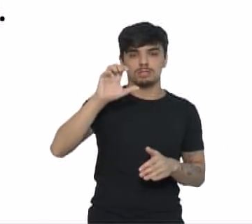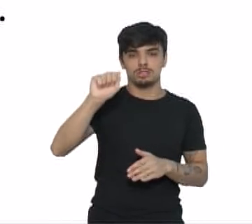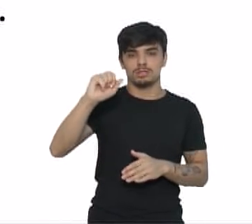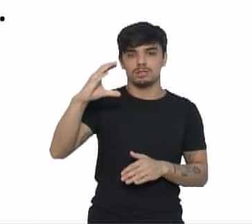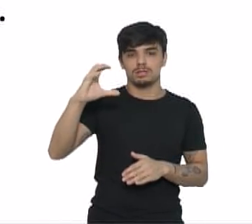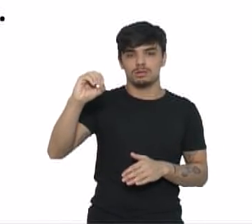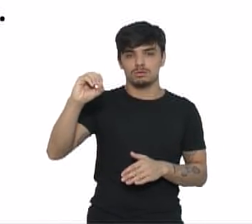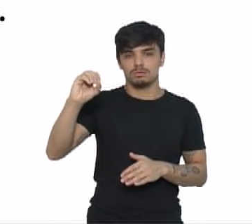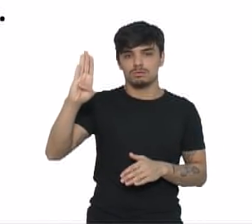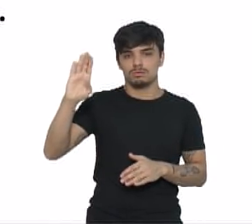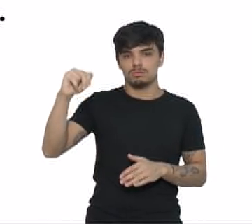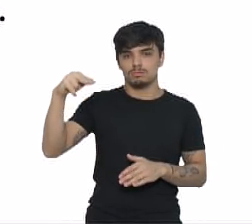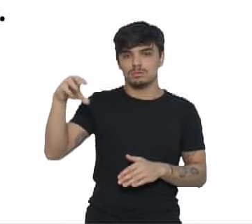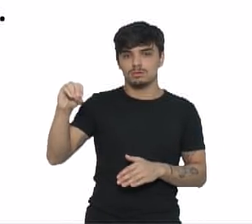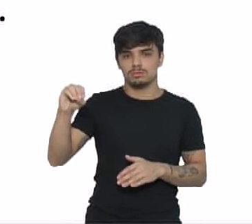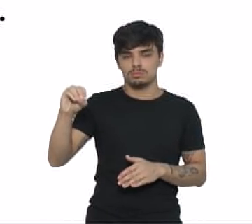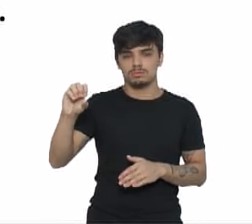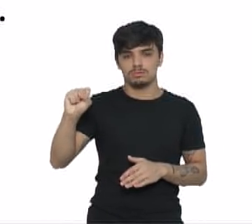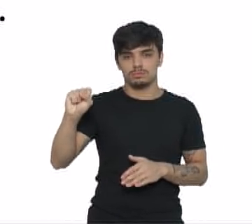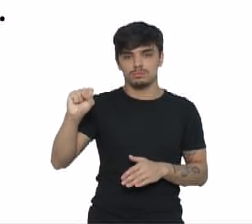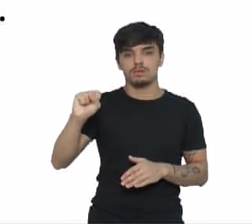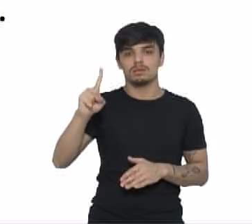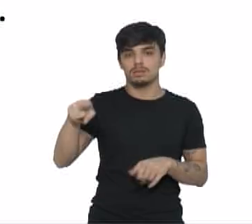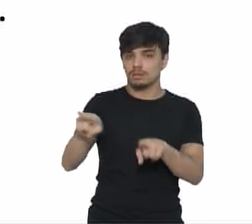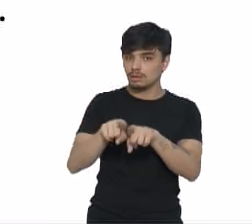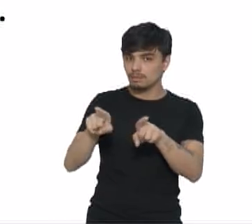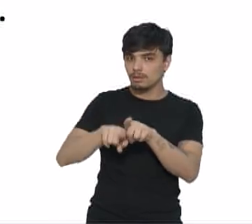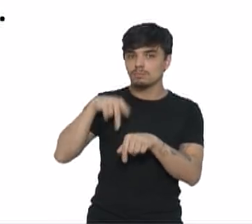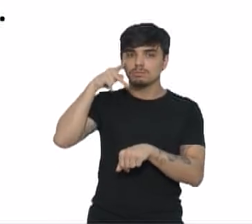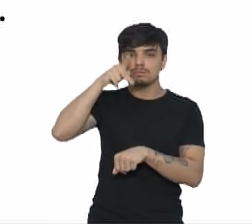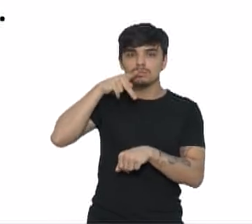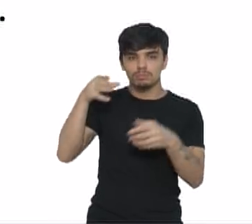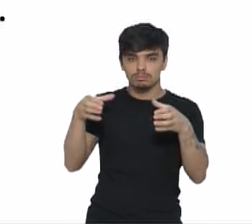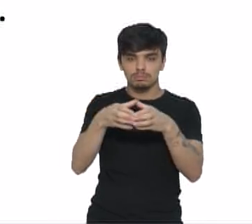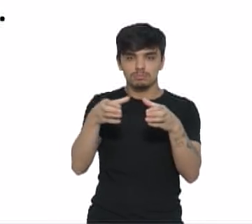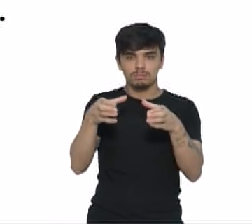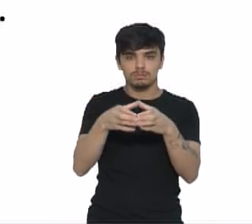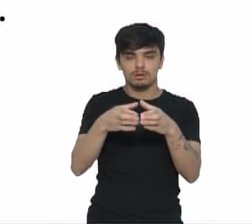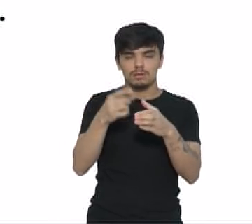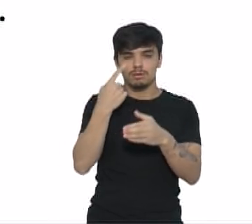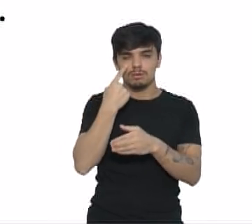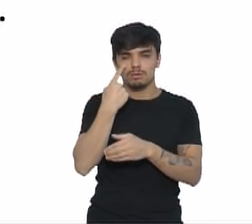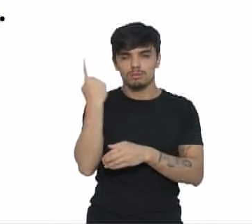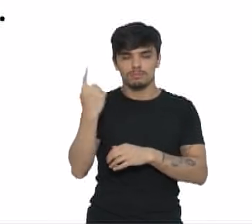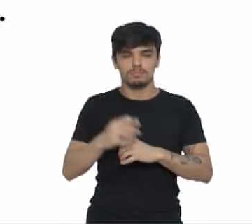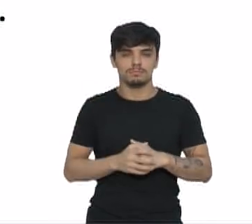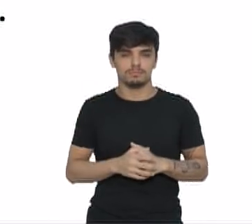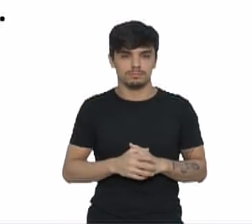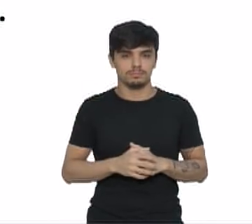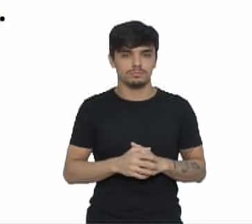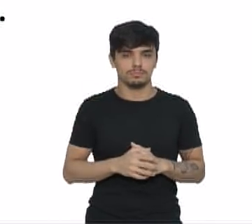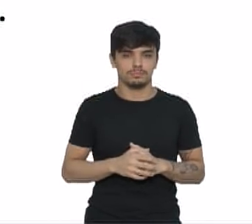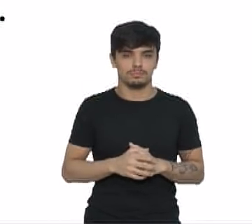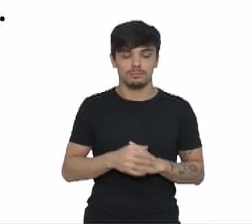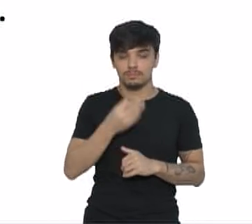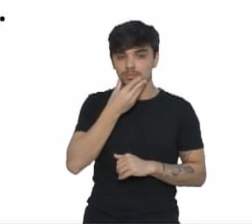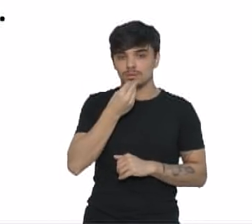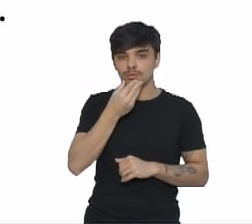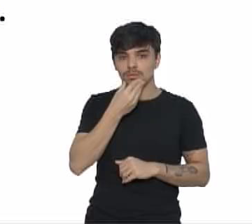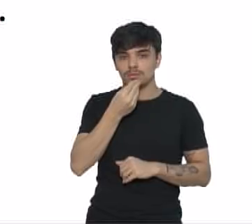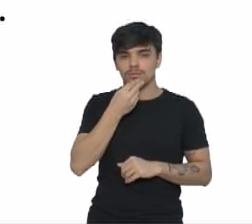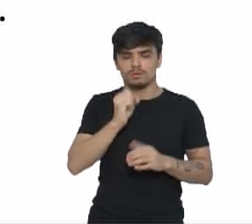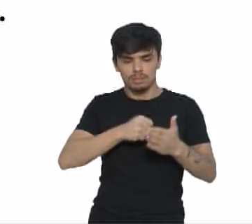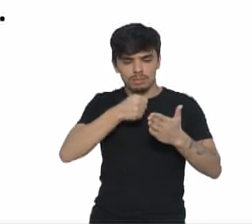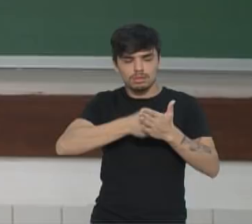que eram liderados por Robespierre. Esse cara aqui, ele vai defender um governo forte, o voto universal, que